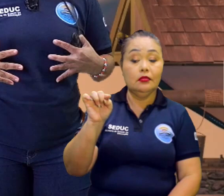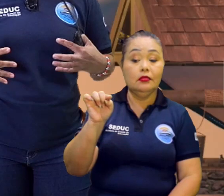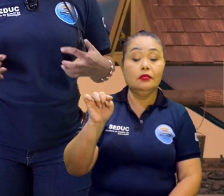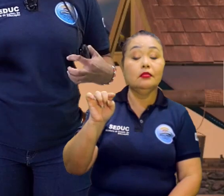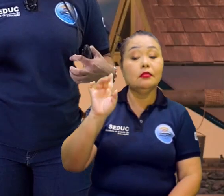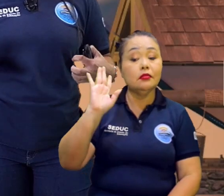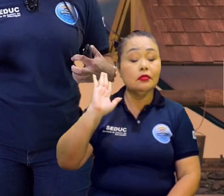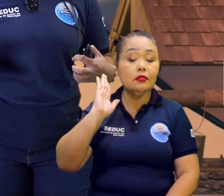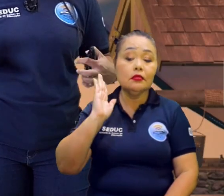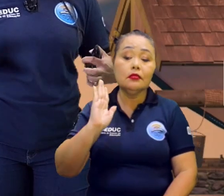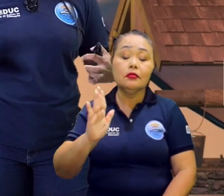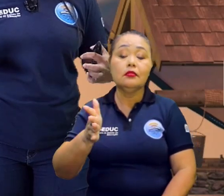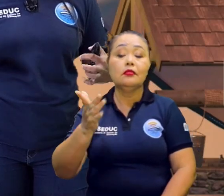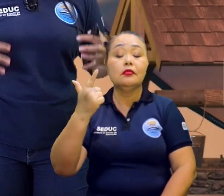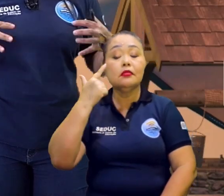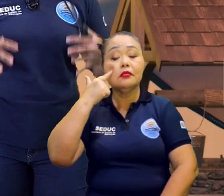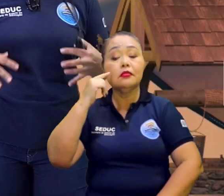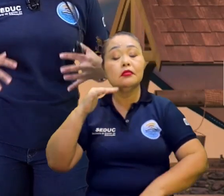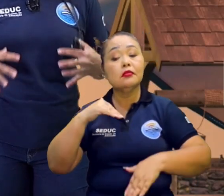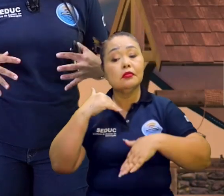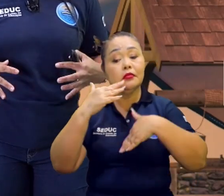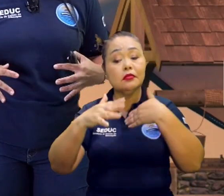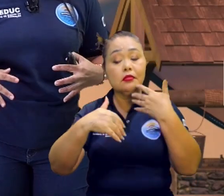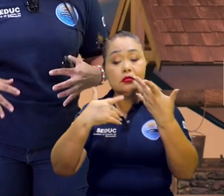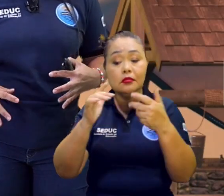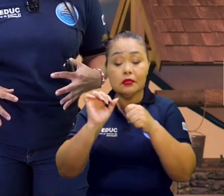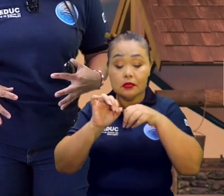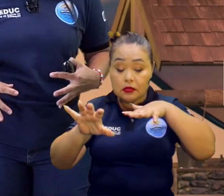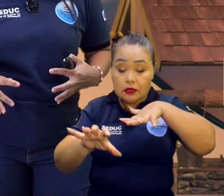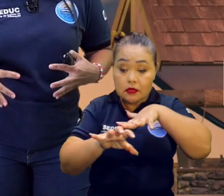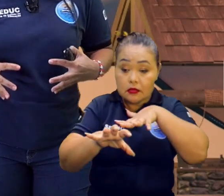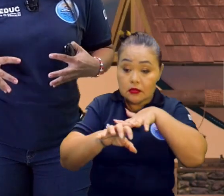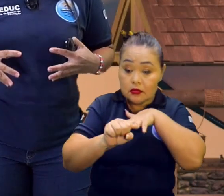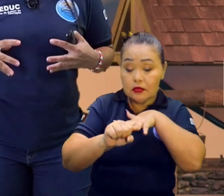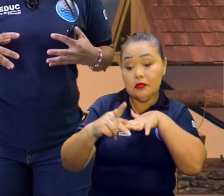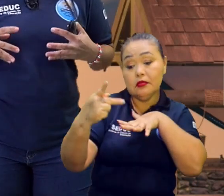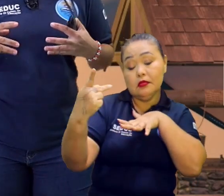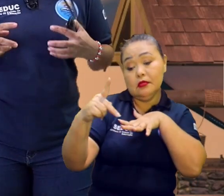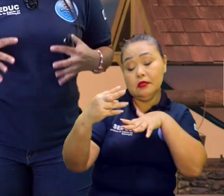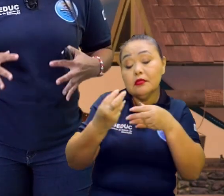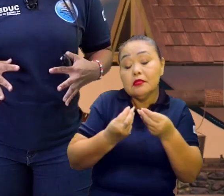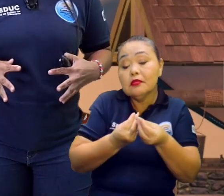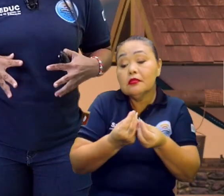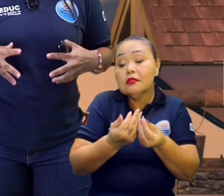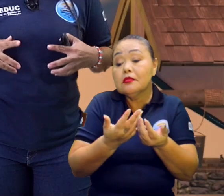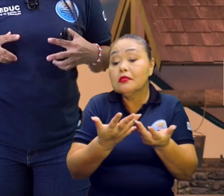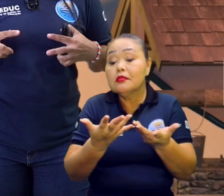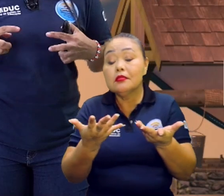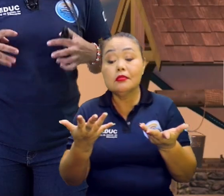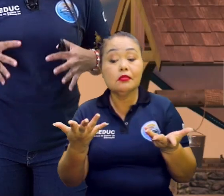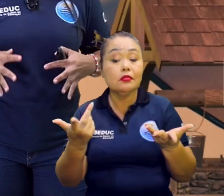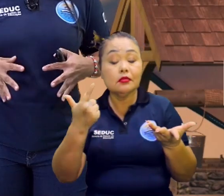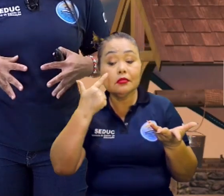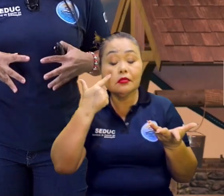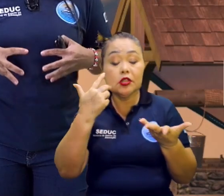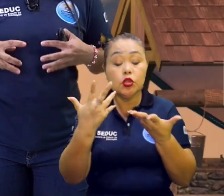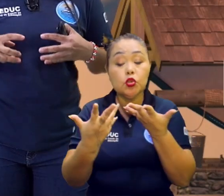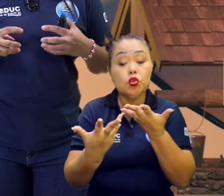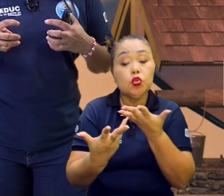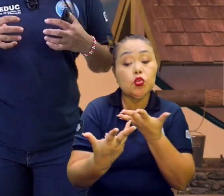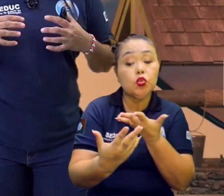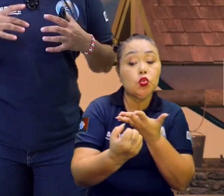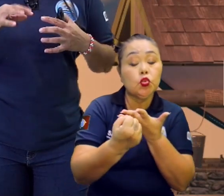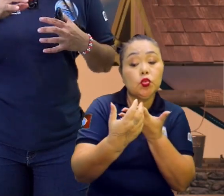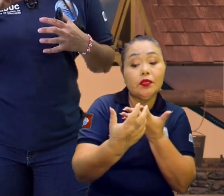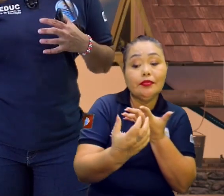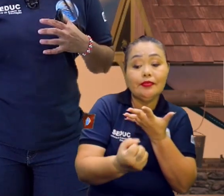desse crescimento radicular aí da espécie vegetal que está ali absorvendo esses